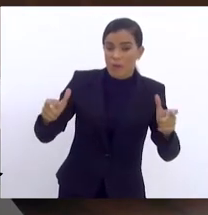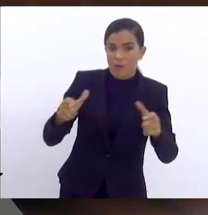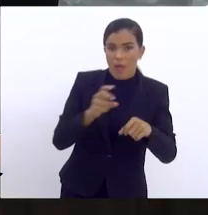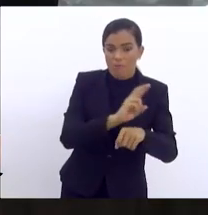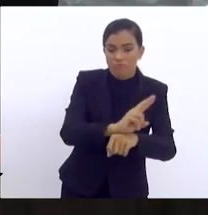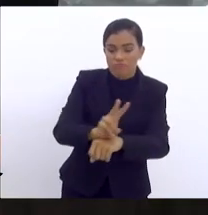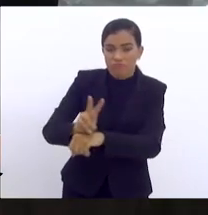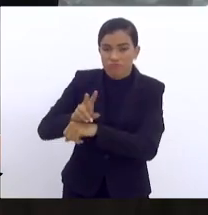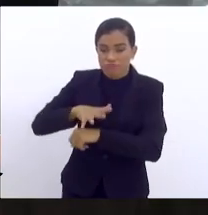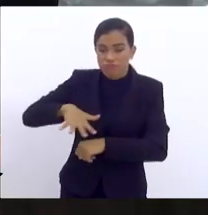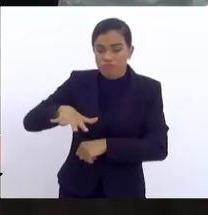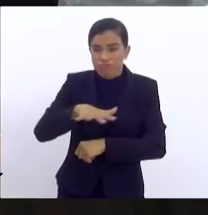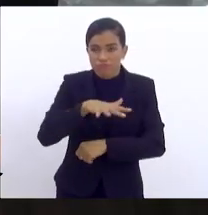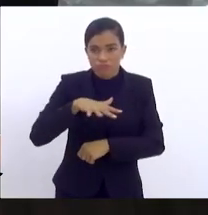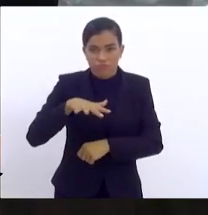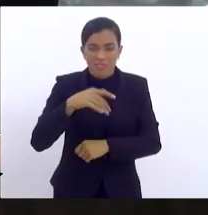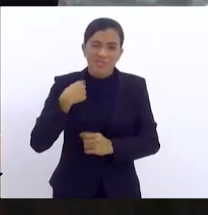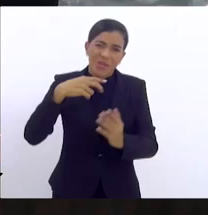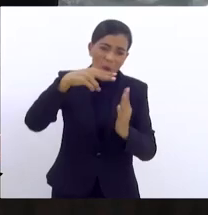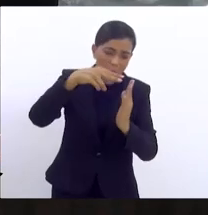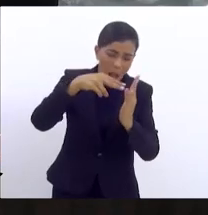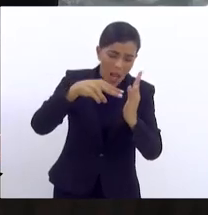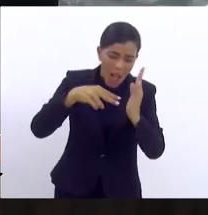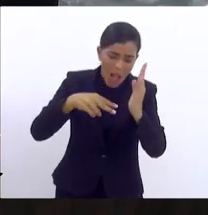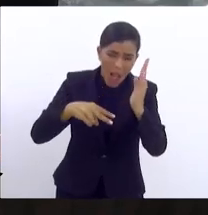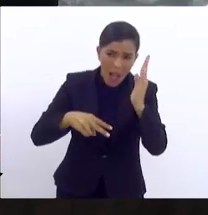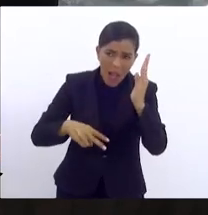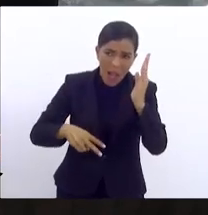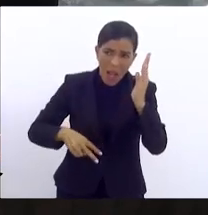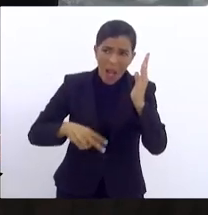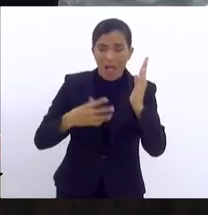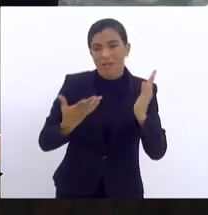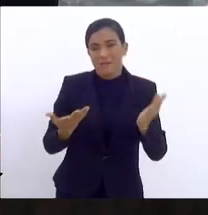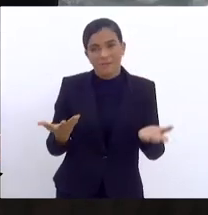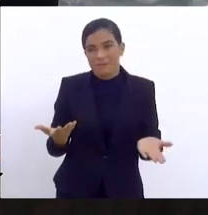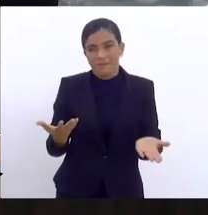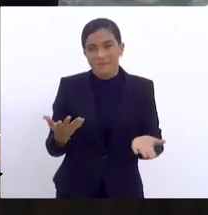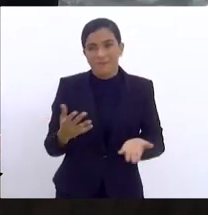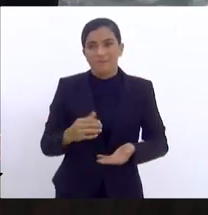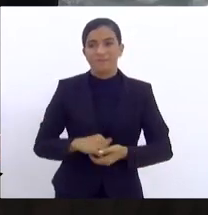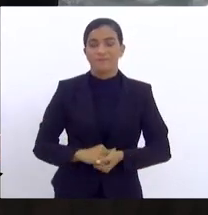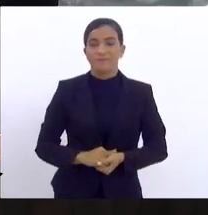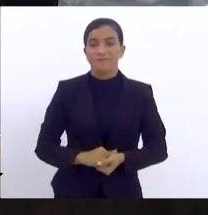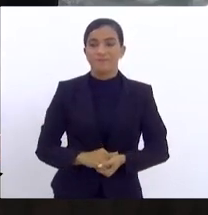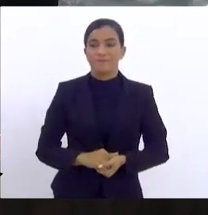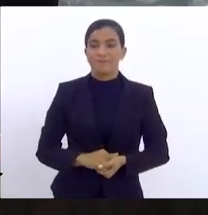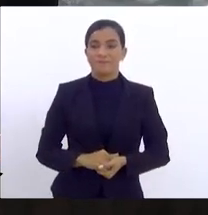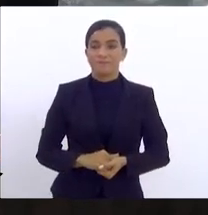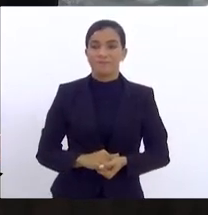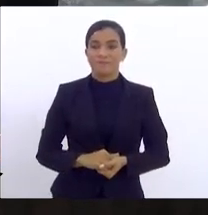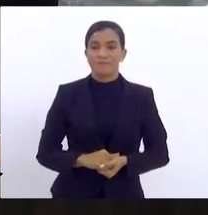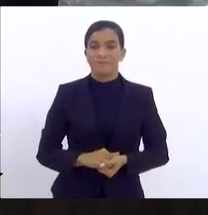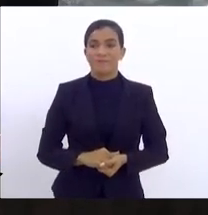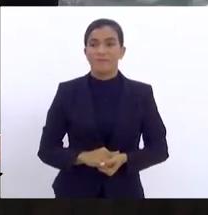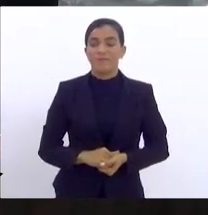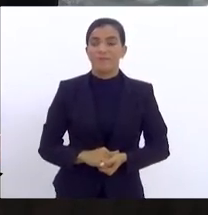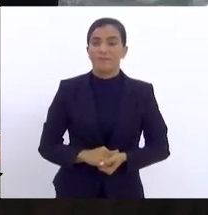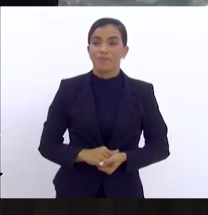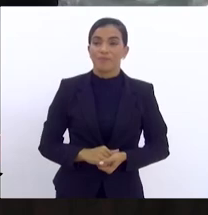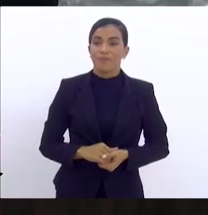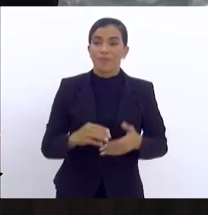Pantanal se eu ficar lendo aqui ó patrão olhar o barrado pela Pantanal indicação